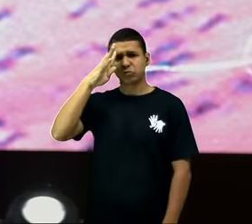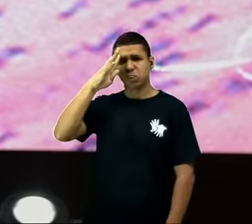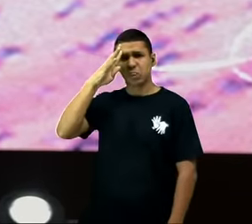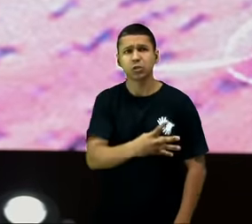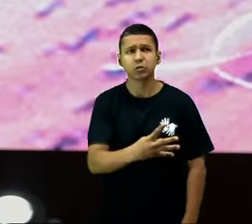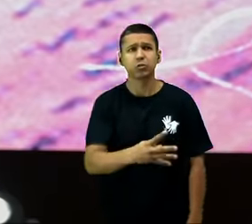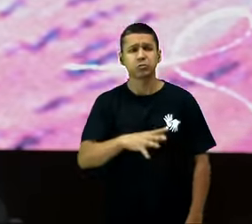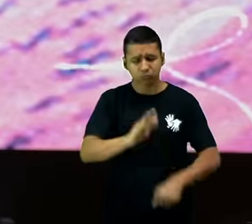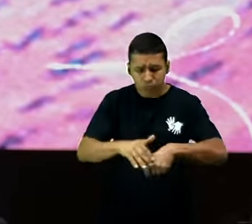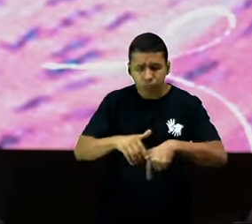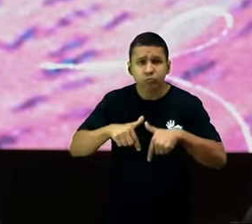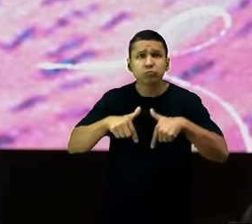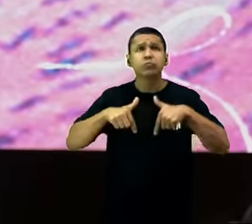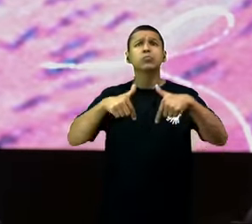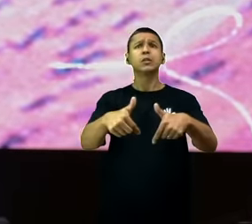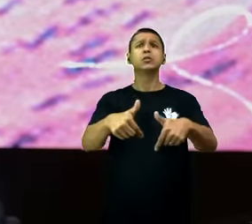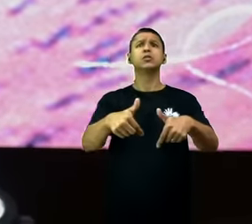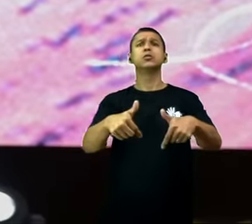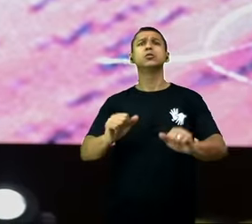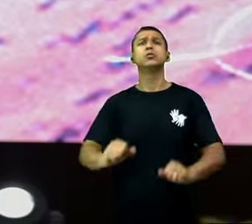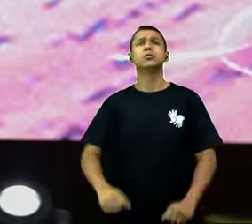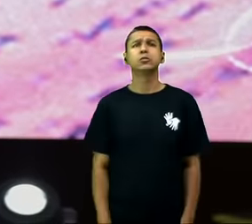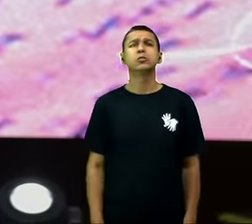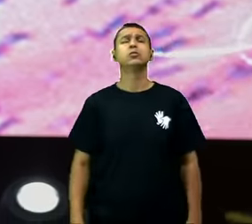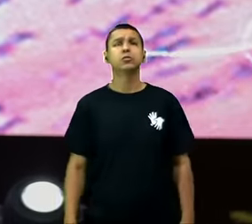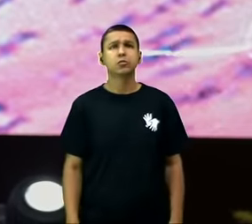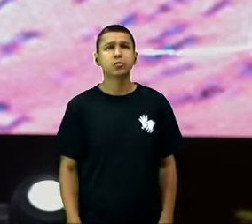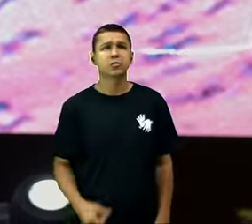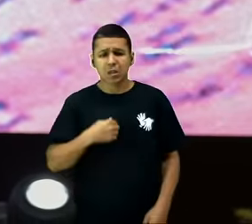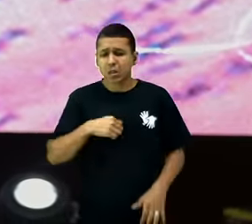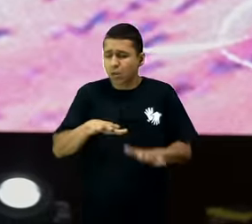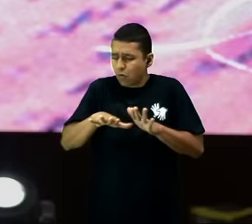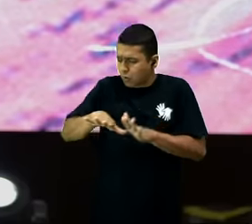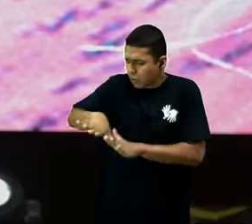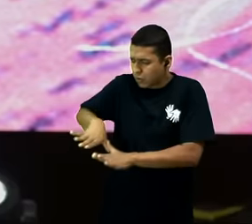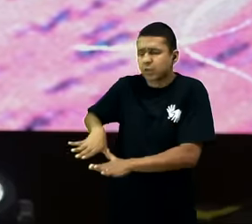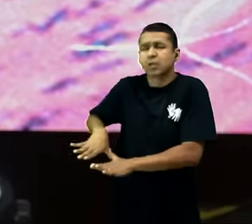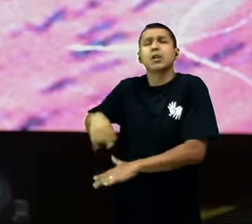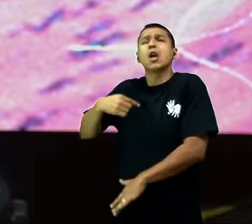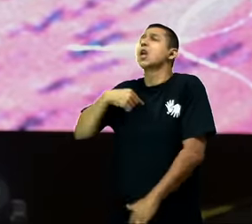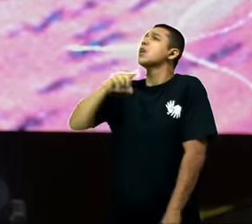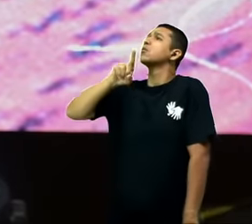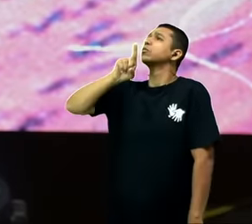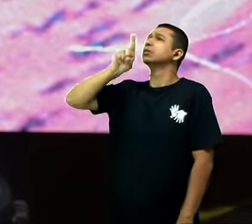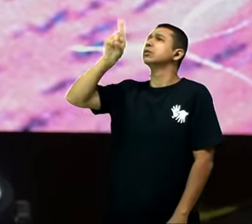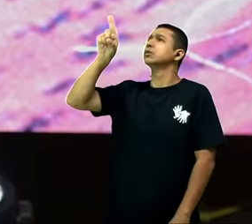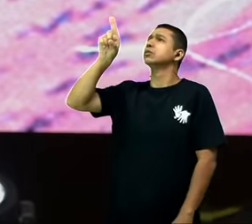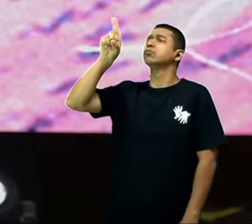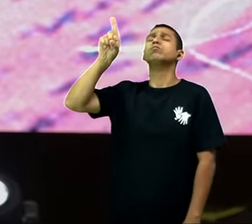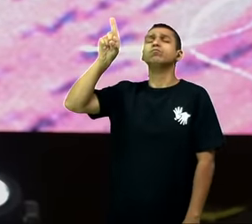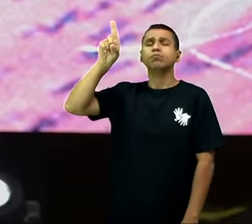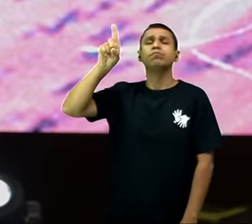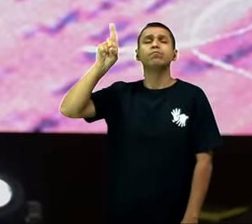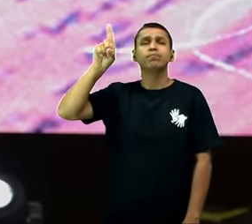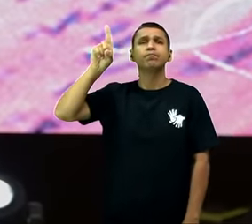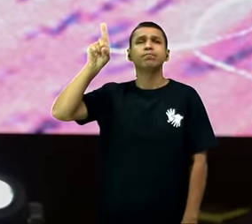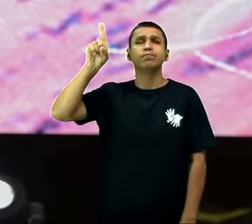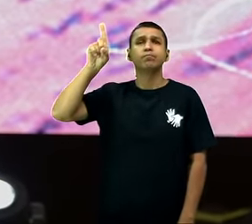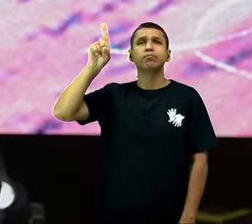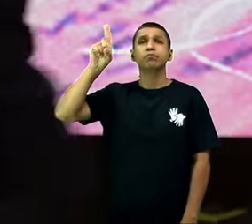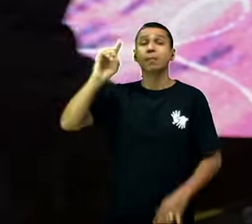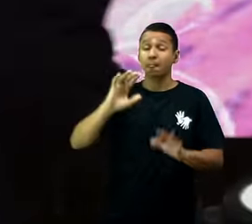mamãe. Fica aqui, é hoje, fica aqui. Eu não vou envolver ninguém nisso, isso é entre eu e Deus. Porque existem pessoas